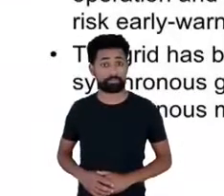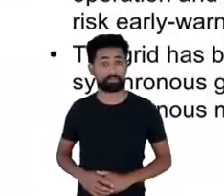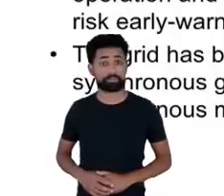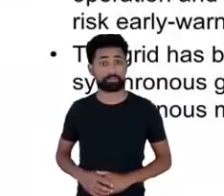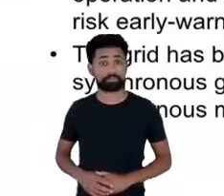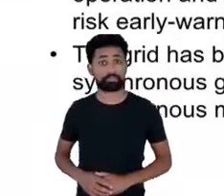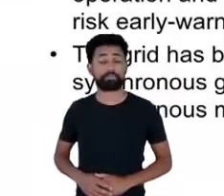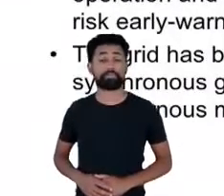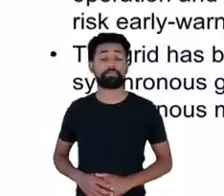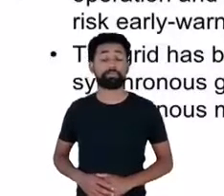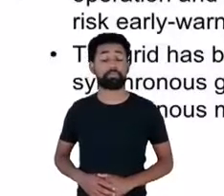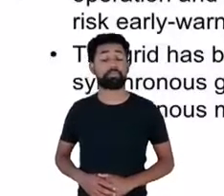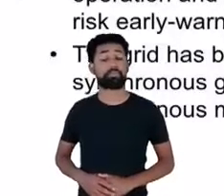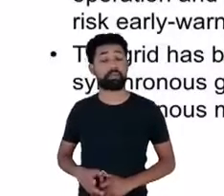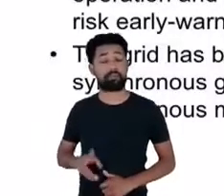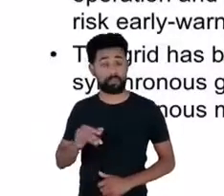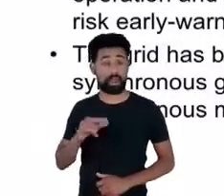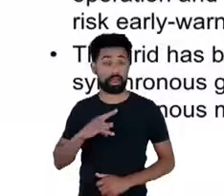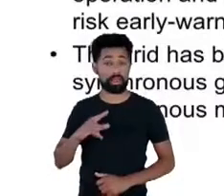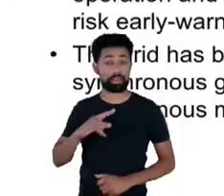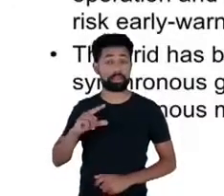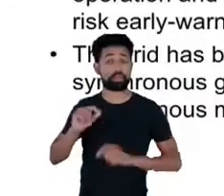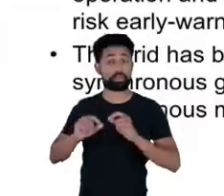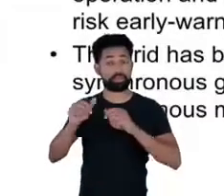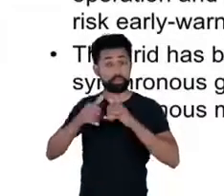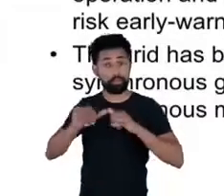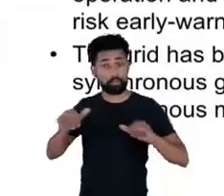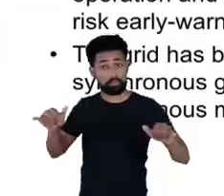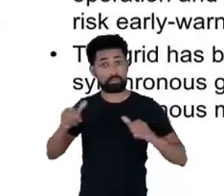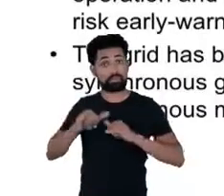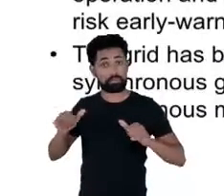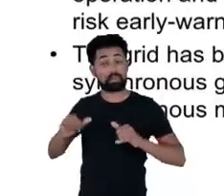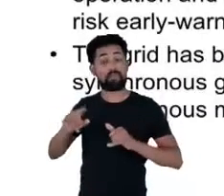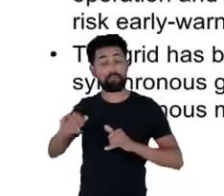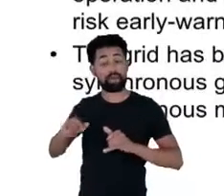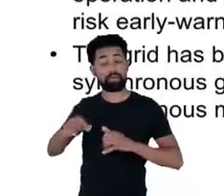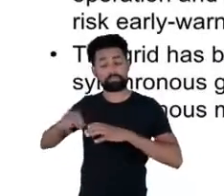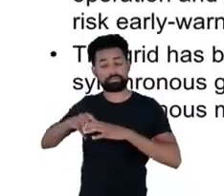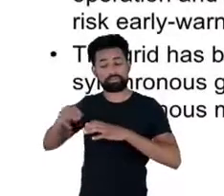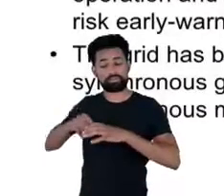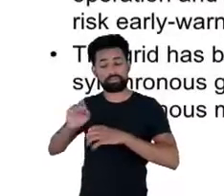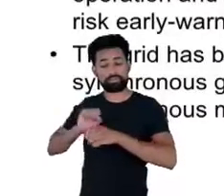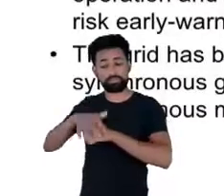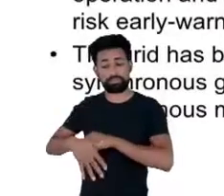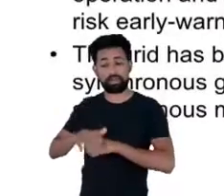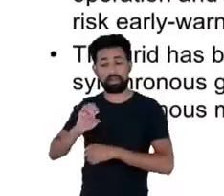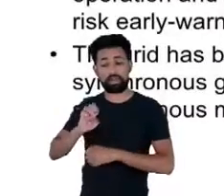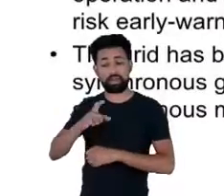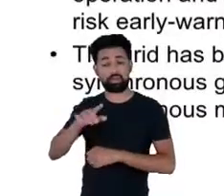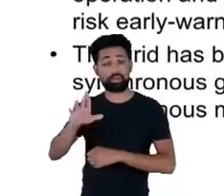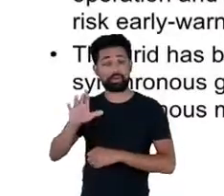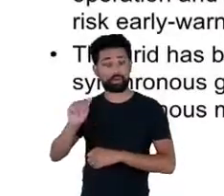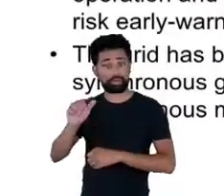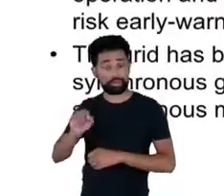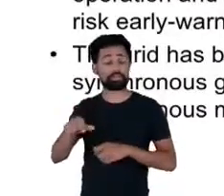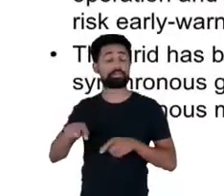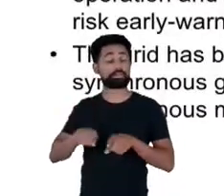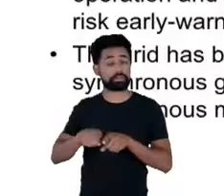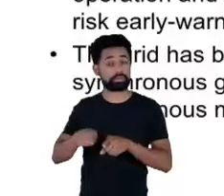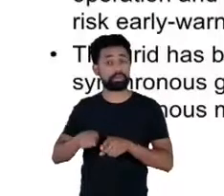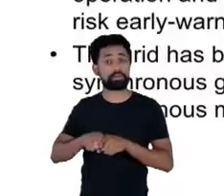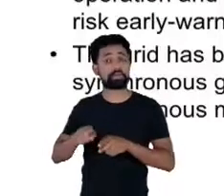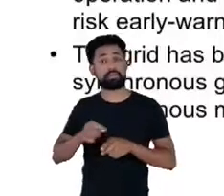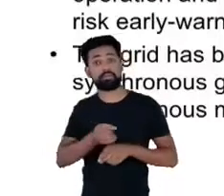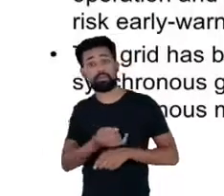Haverá instalação de energia limpa, como turbinas eólicas, fotovoltaicas e plantas